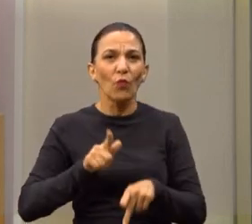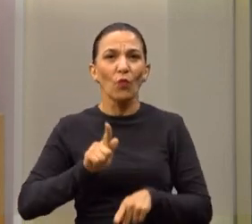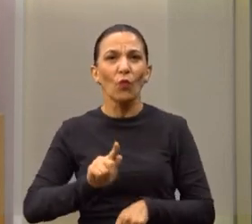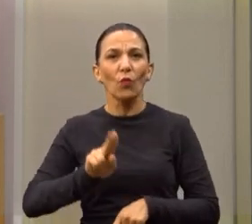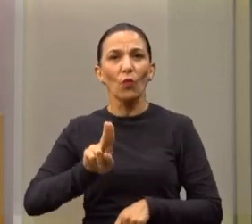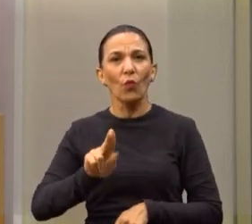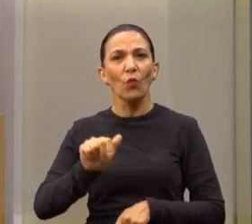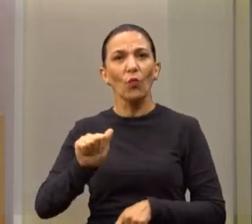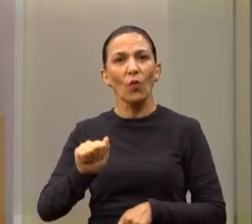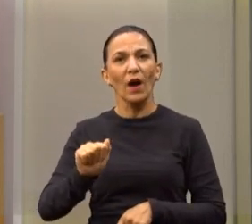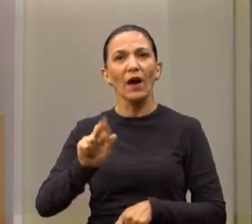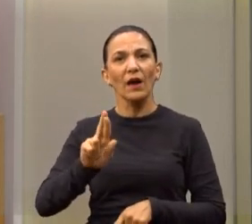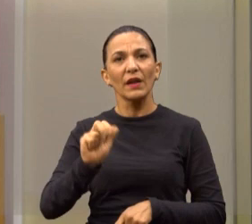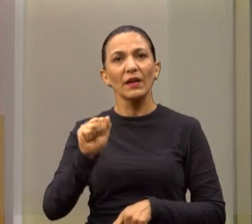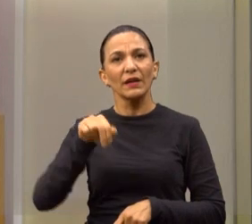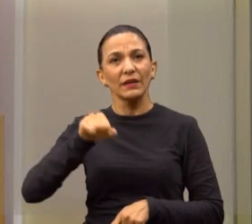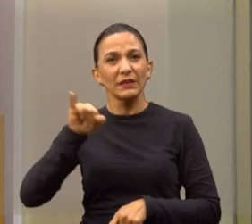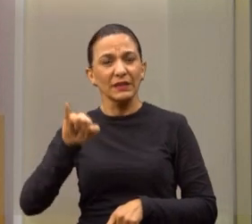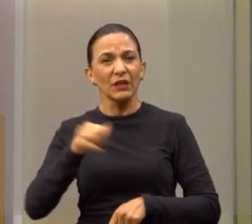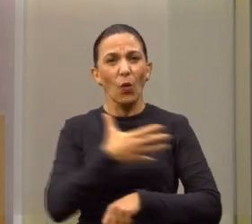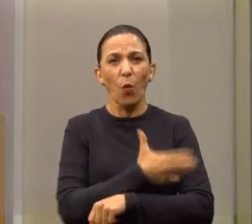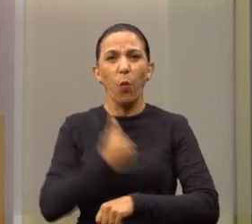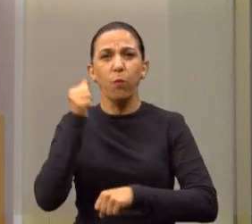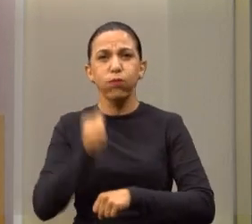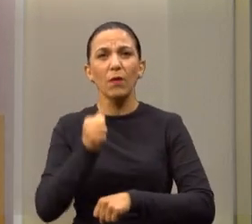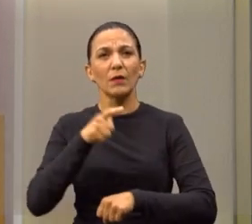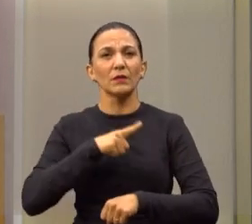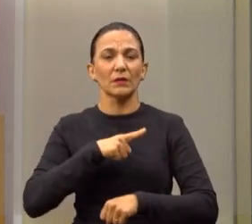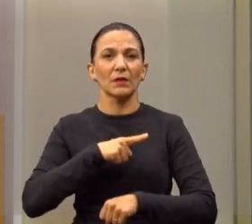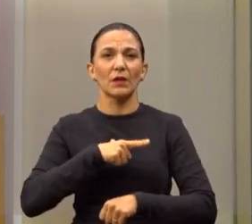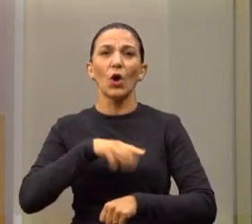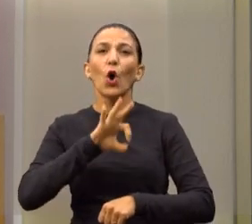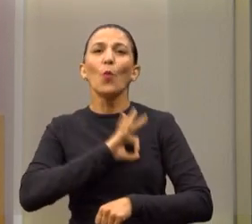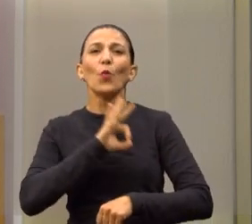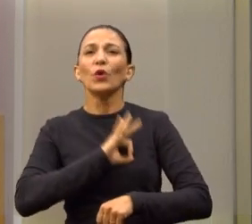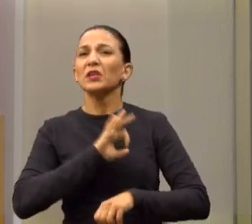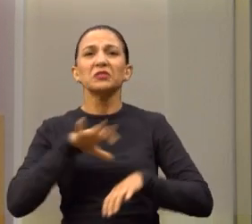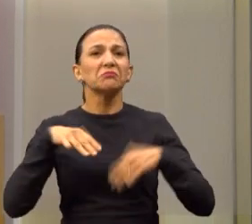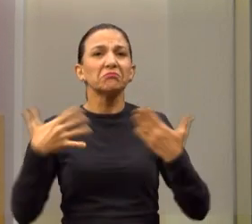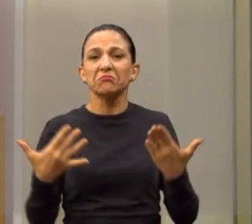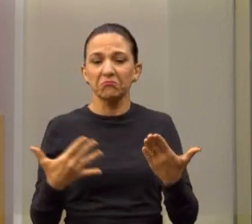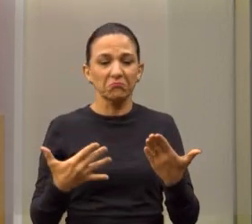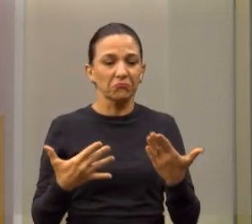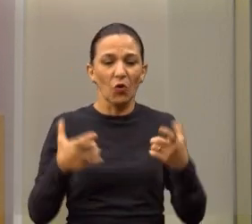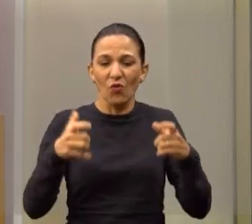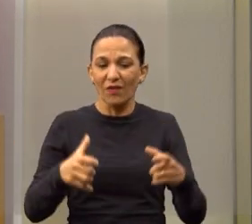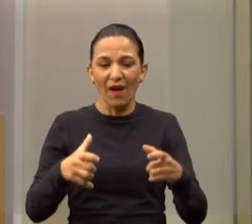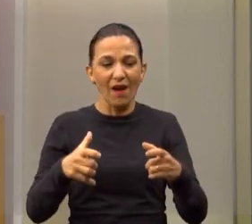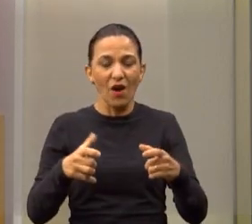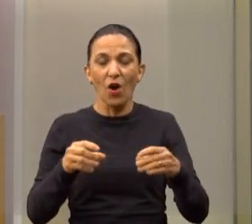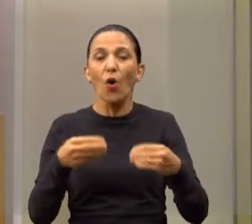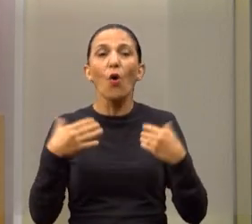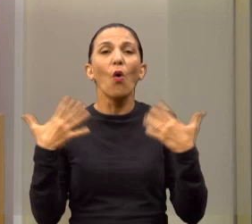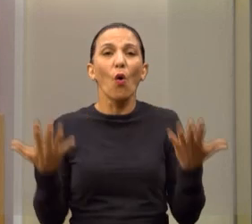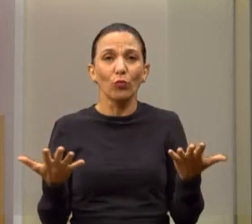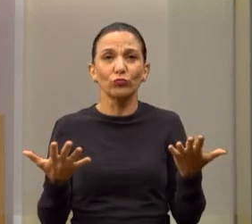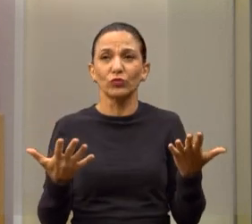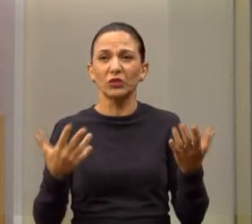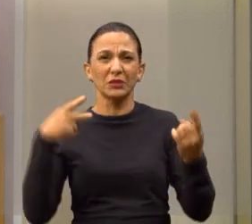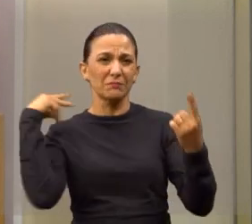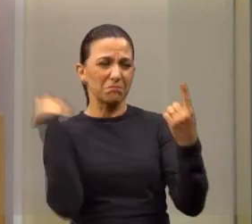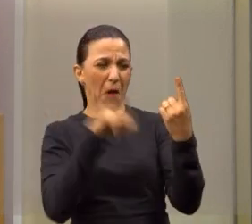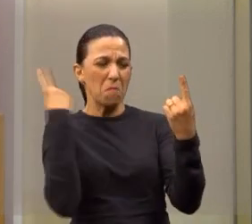atos golpistas? Aonde estava essa polícia truculenta? Para bater,